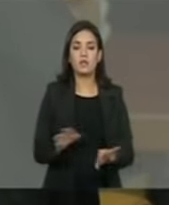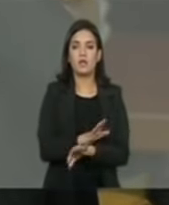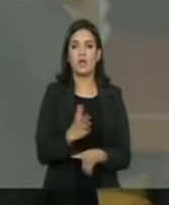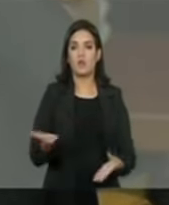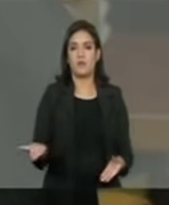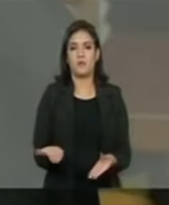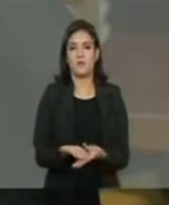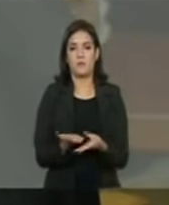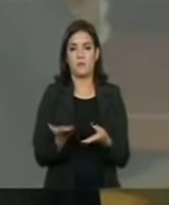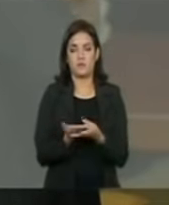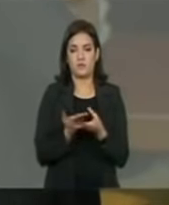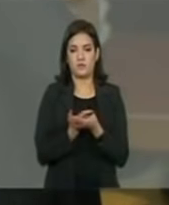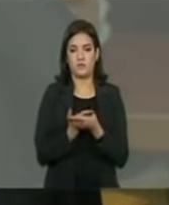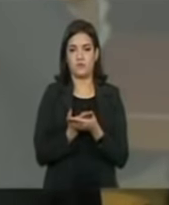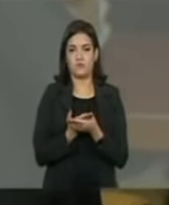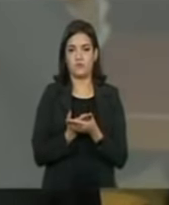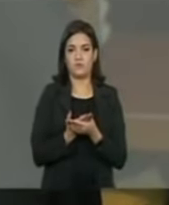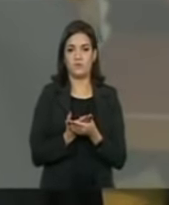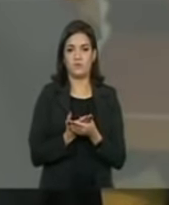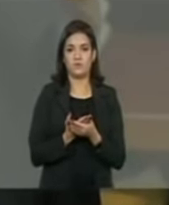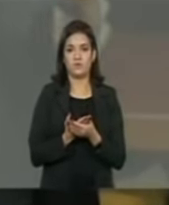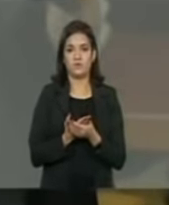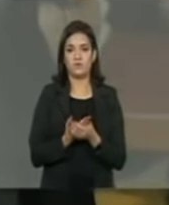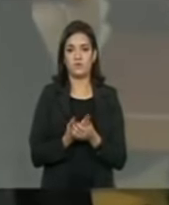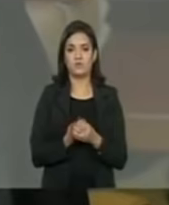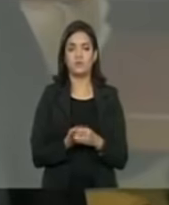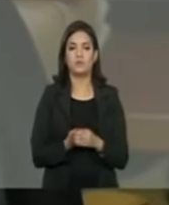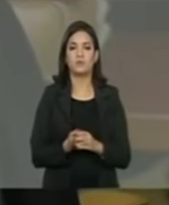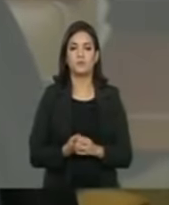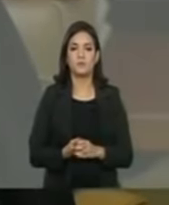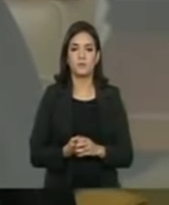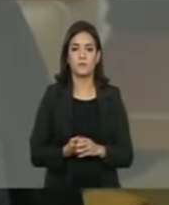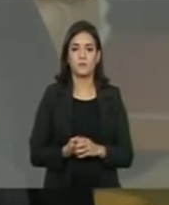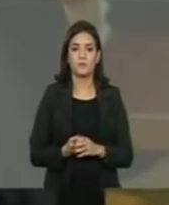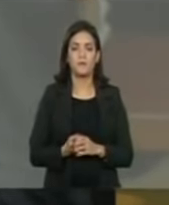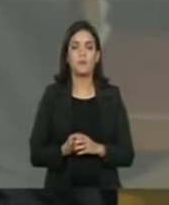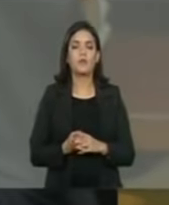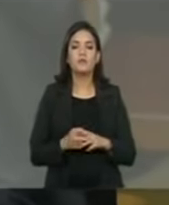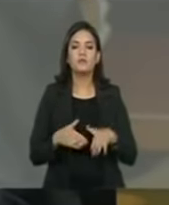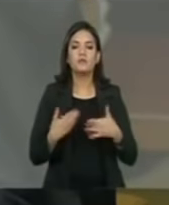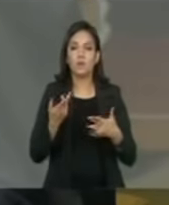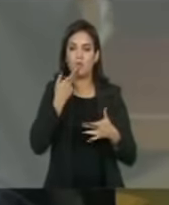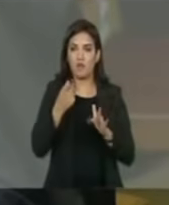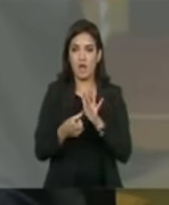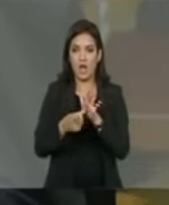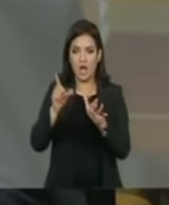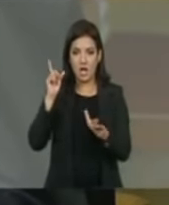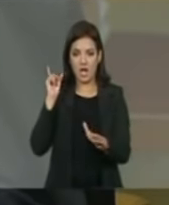representam é presente e se traduziu numa antecipação da condenação é